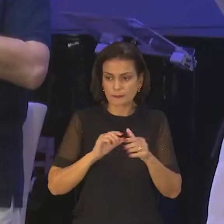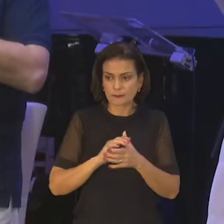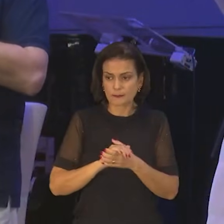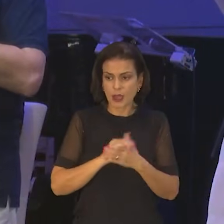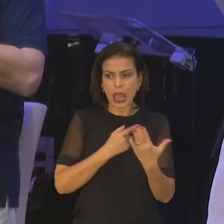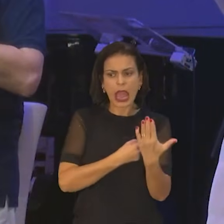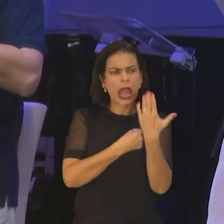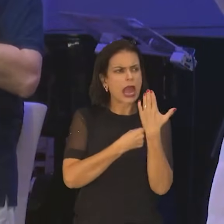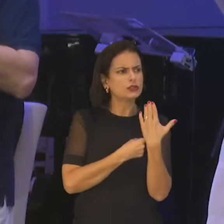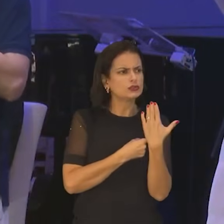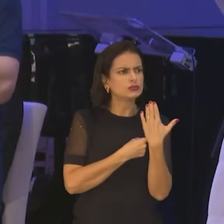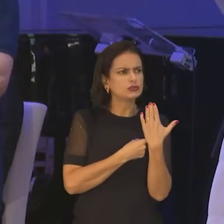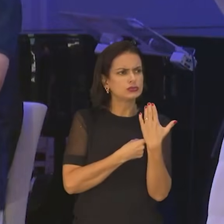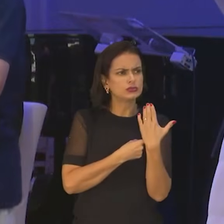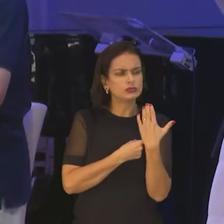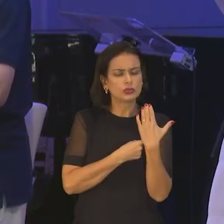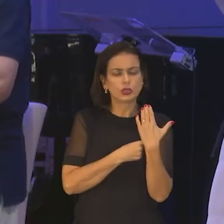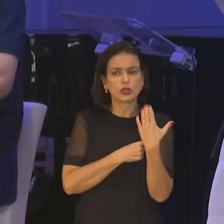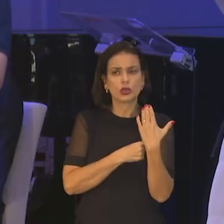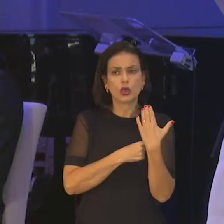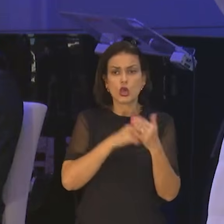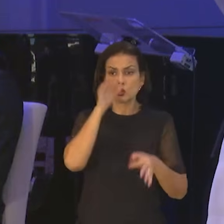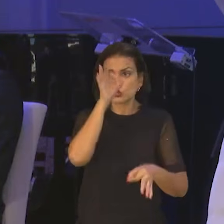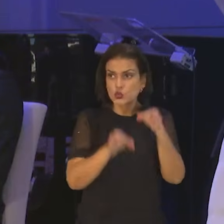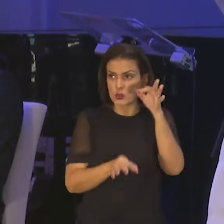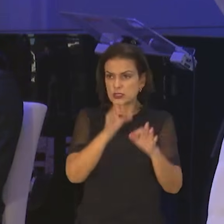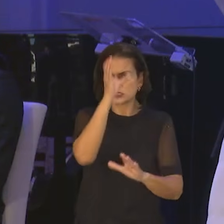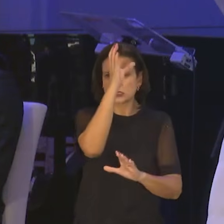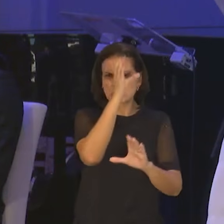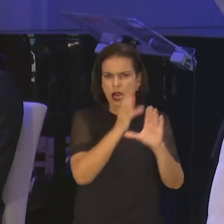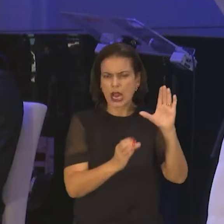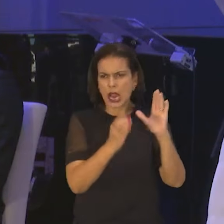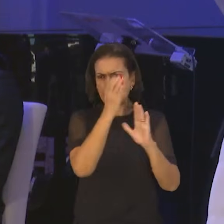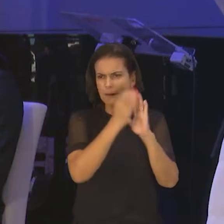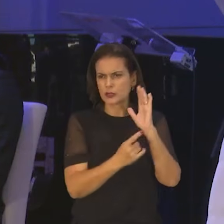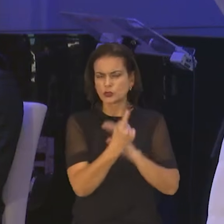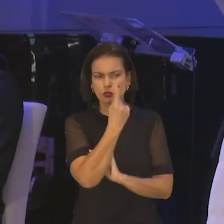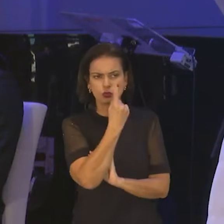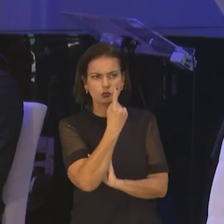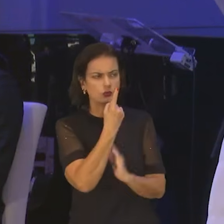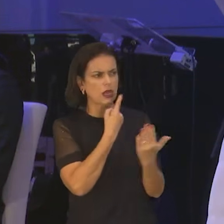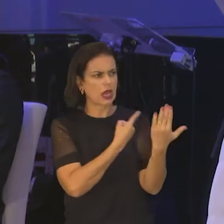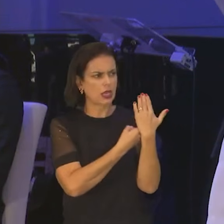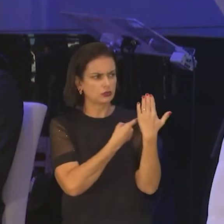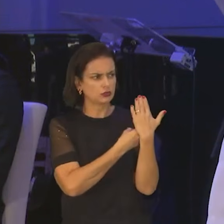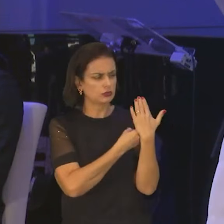Me ajuda ali no livro de Juízes capítulo 1. Deixa eu ver.